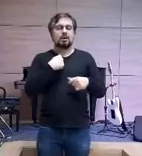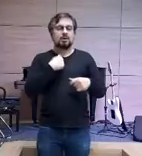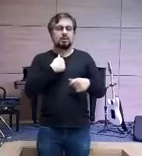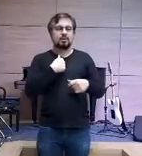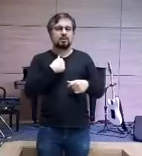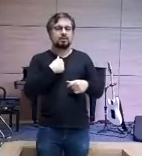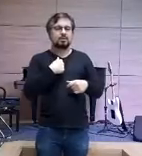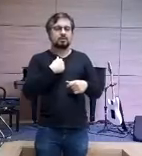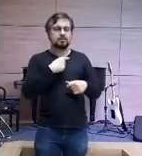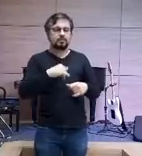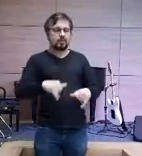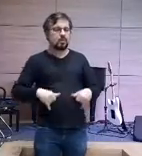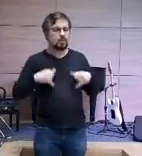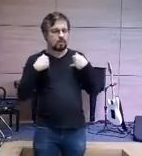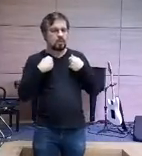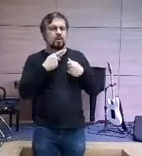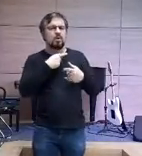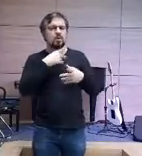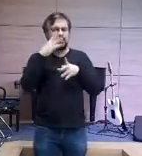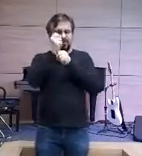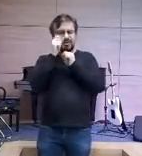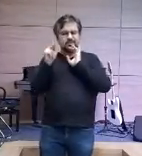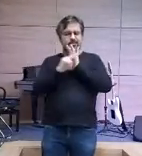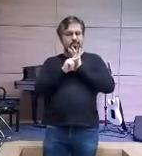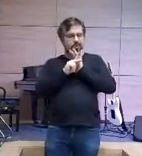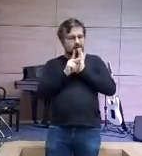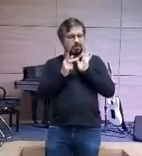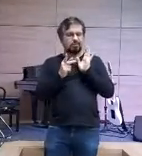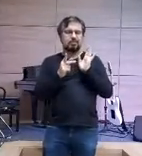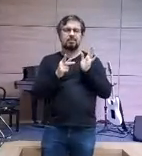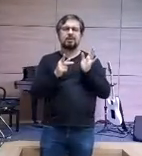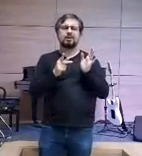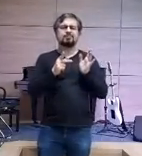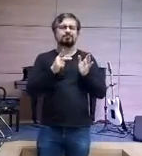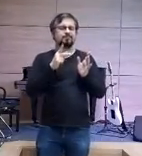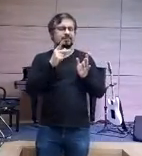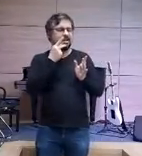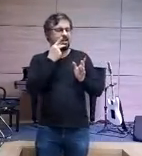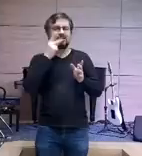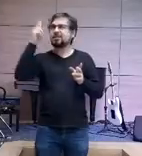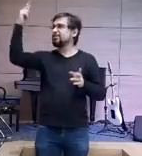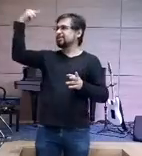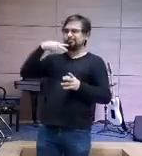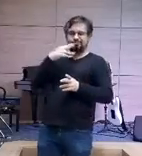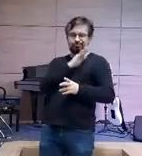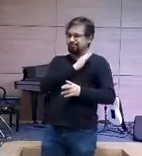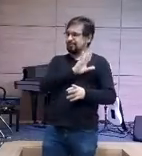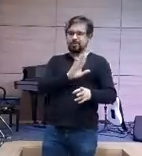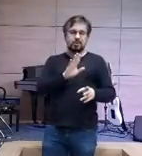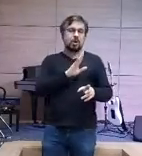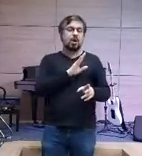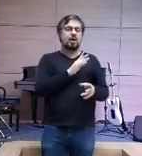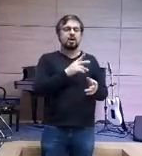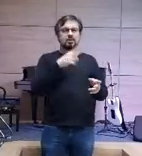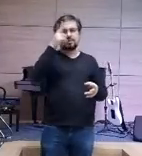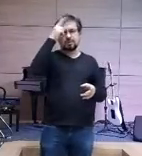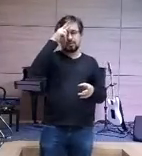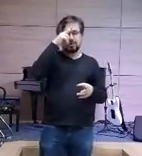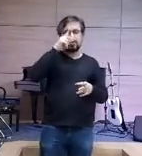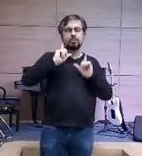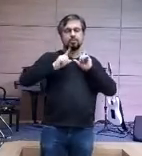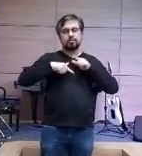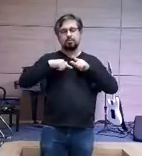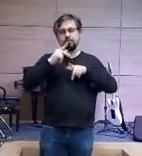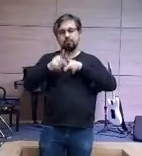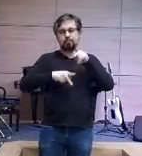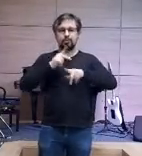olha a sensibilidade do Espírito Santo o povo de Israel teve a Vitória é Mas